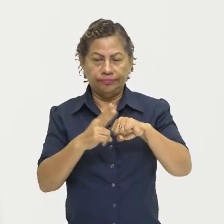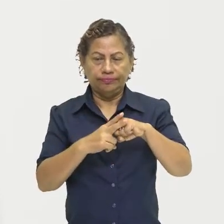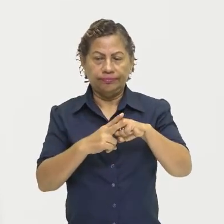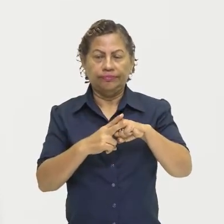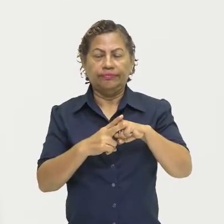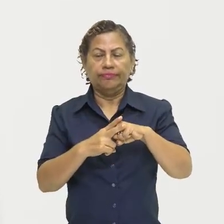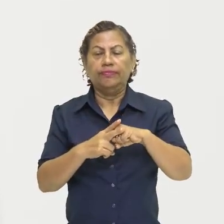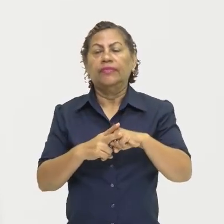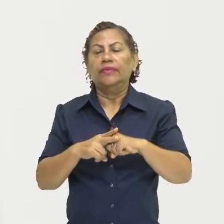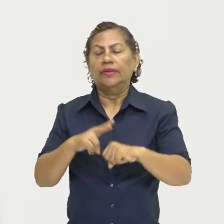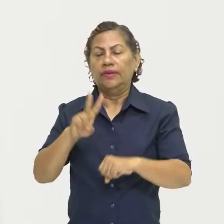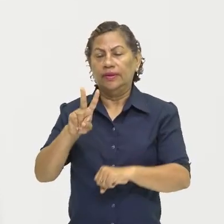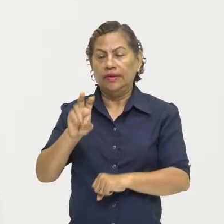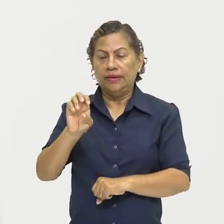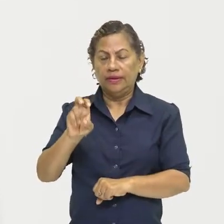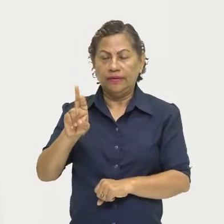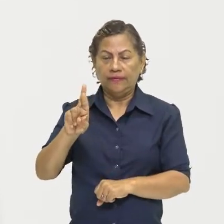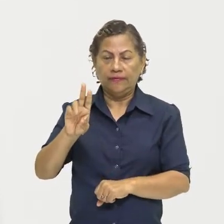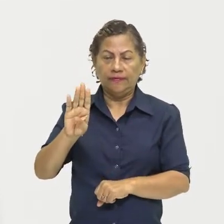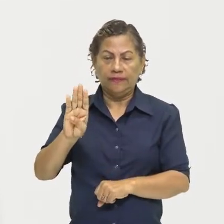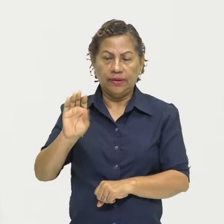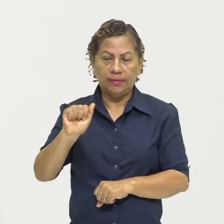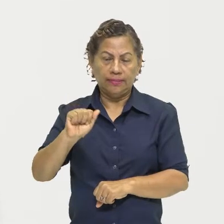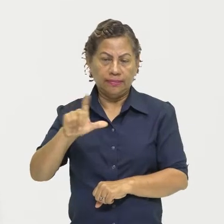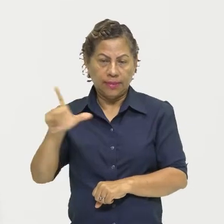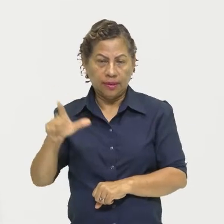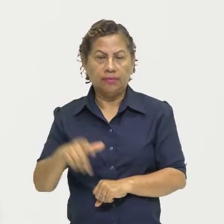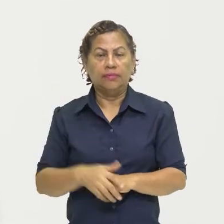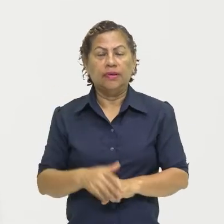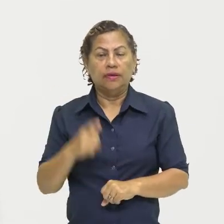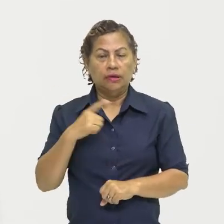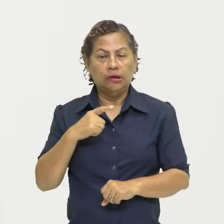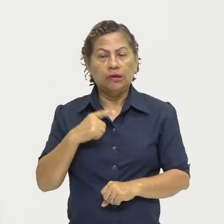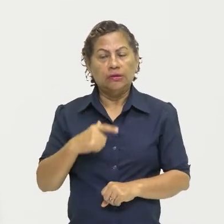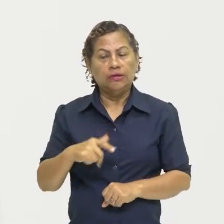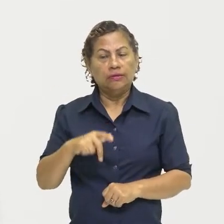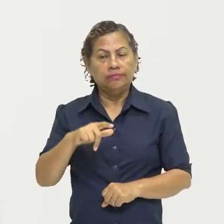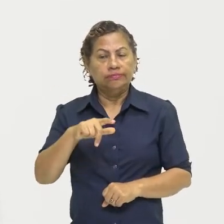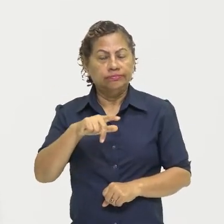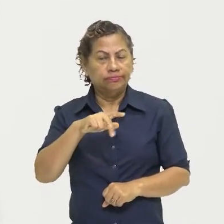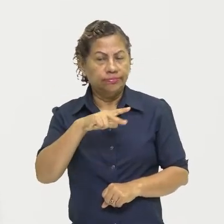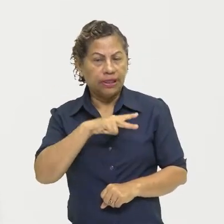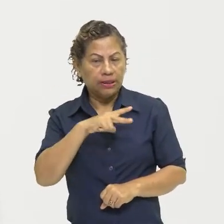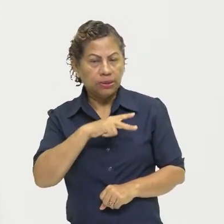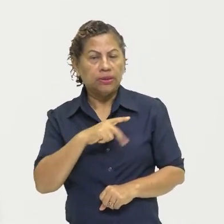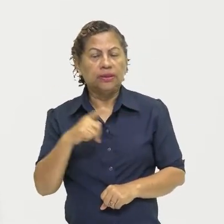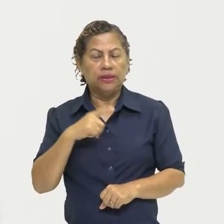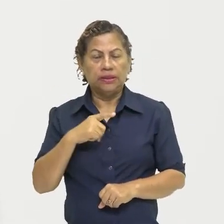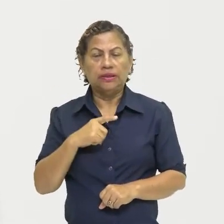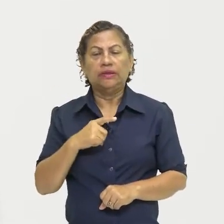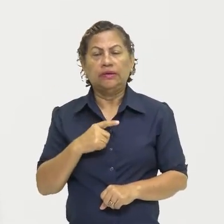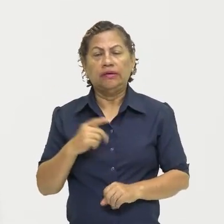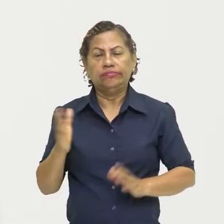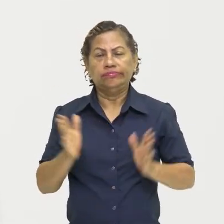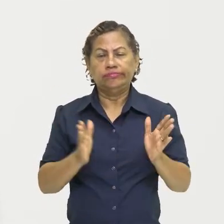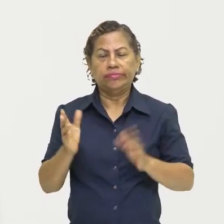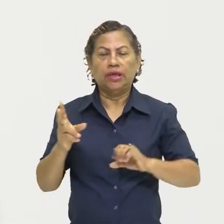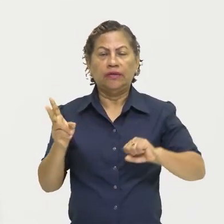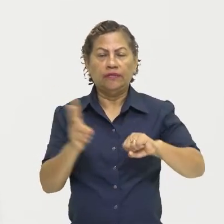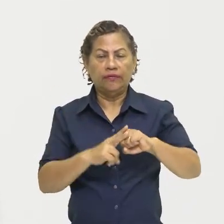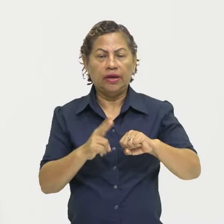É a denominação que se dá à relação particular que se estabelece entre os verbos e seus